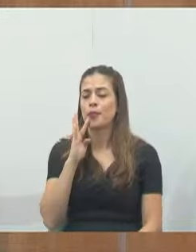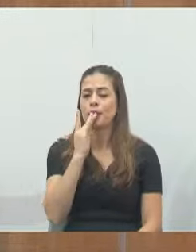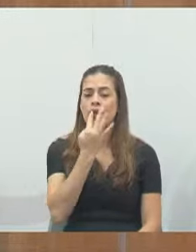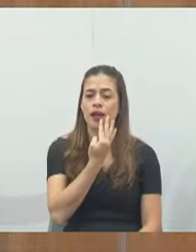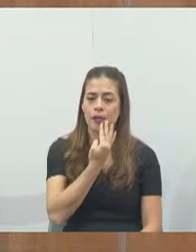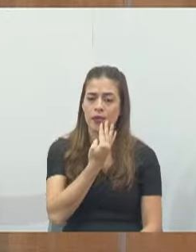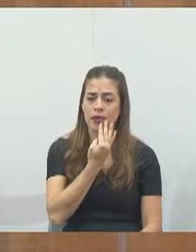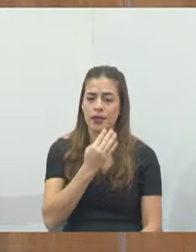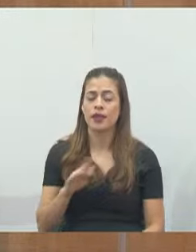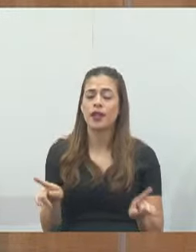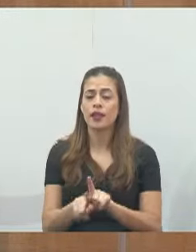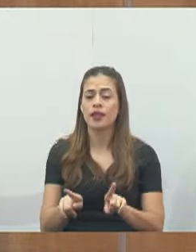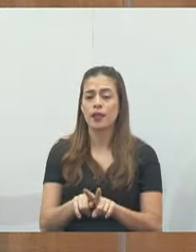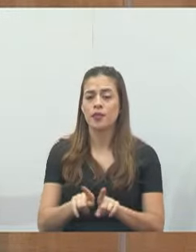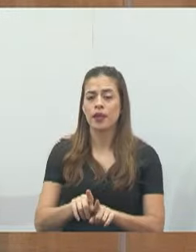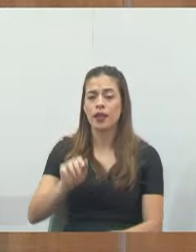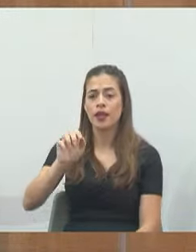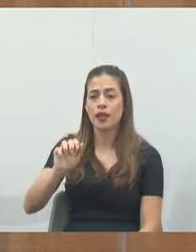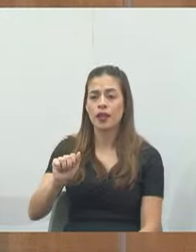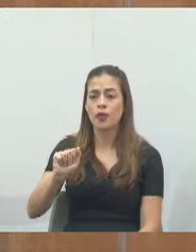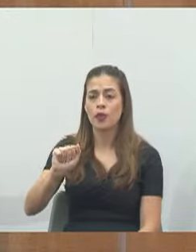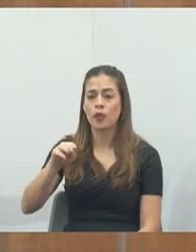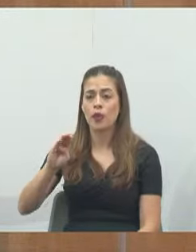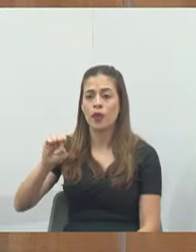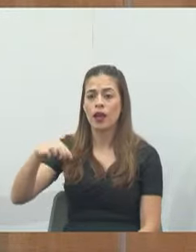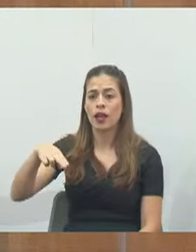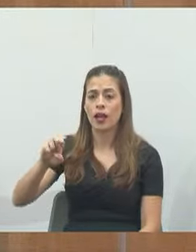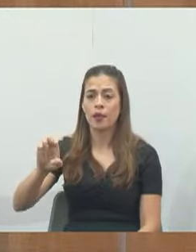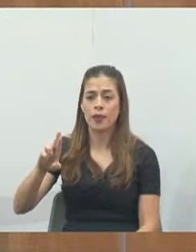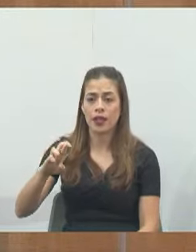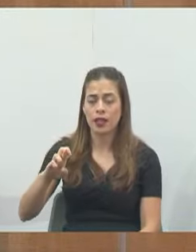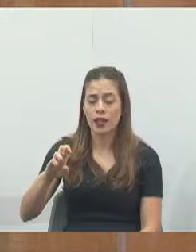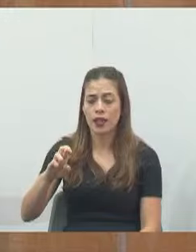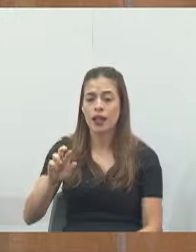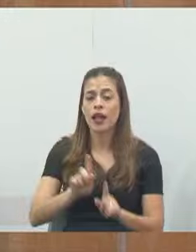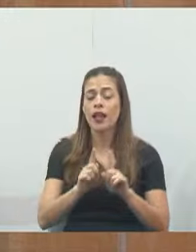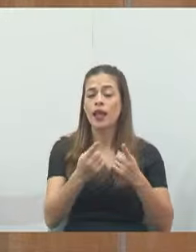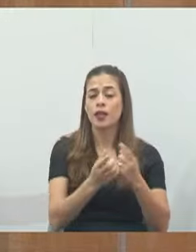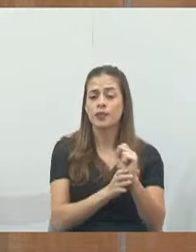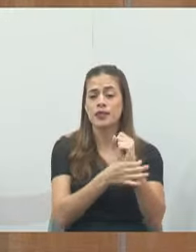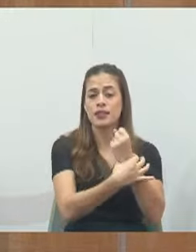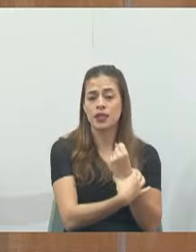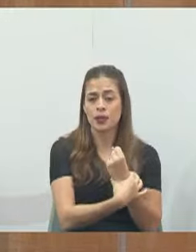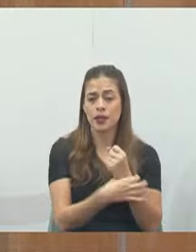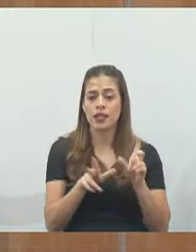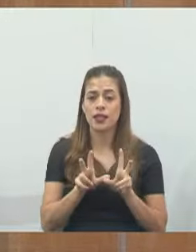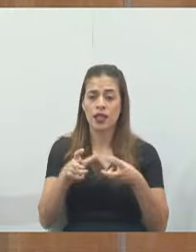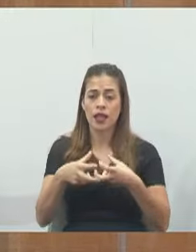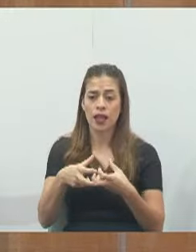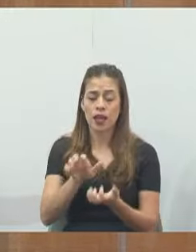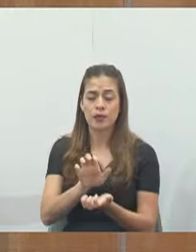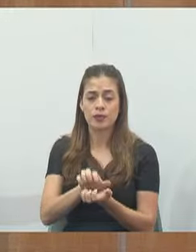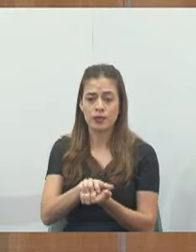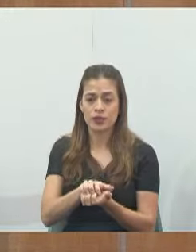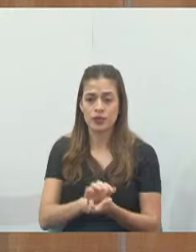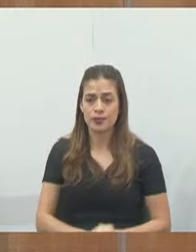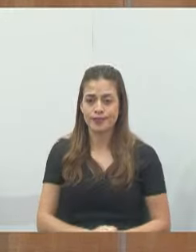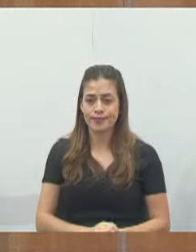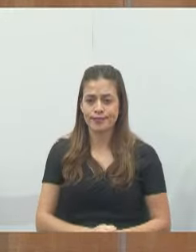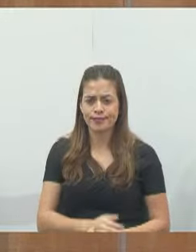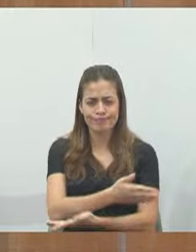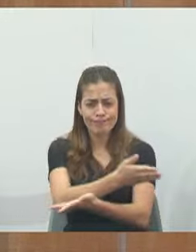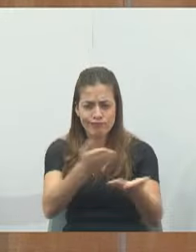e também o Abner Botelho, da equipe de segurança aqui da Câmara Municipal de Jacareí. Então, sem